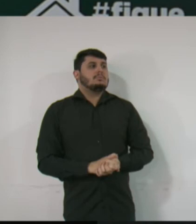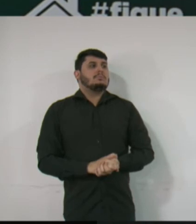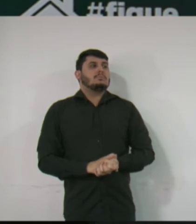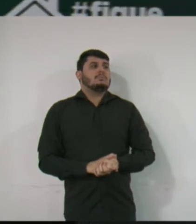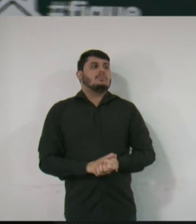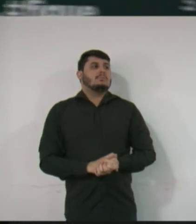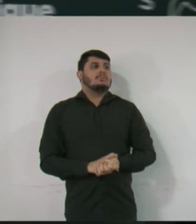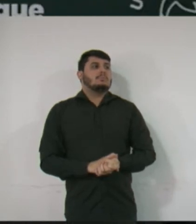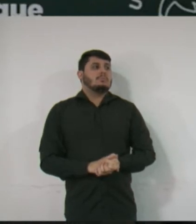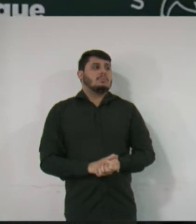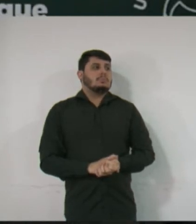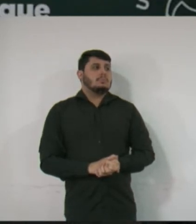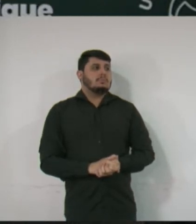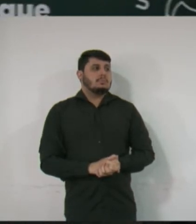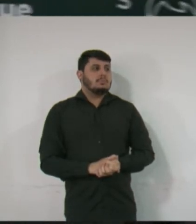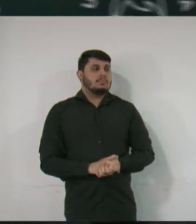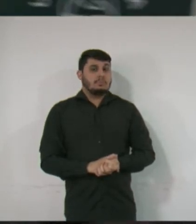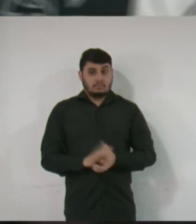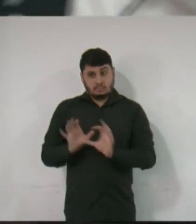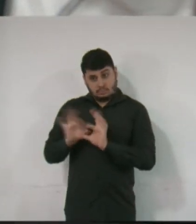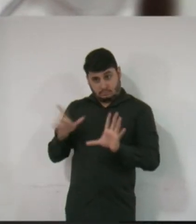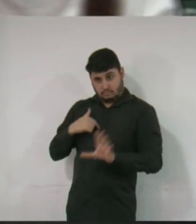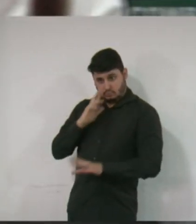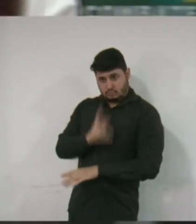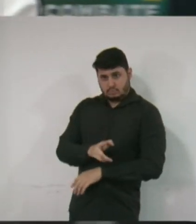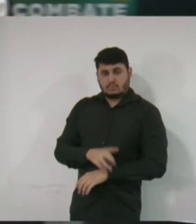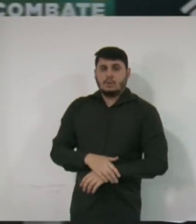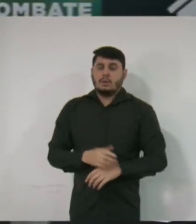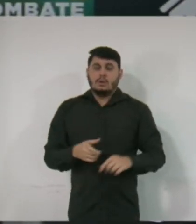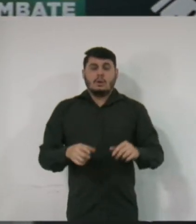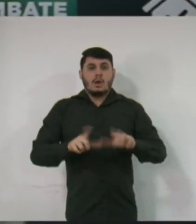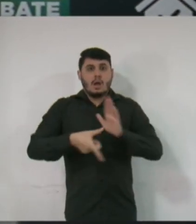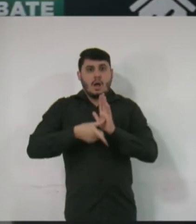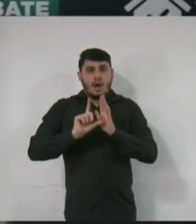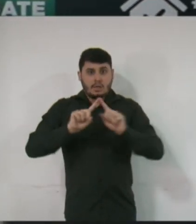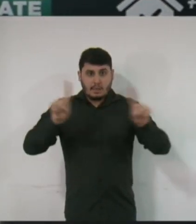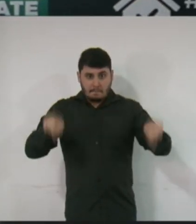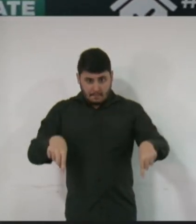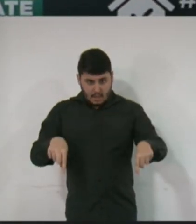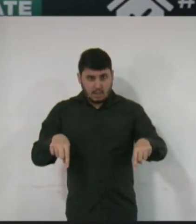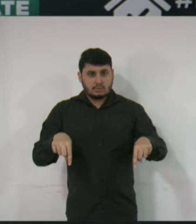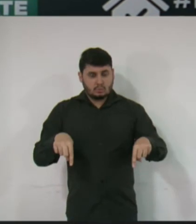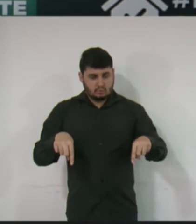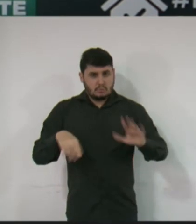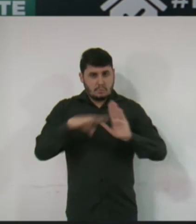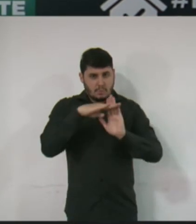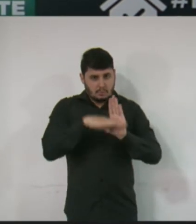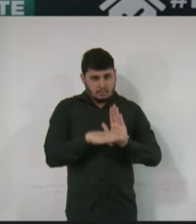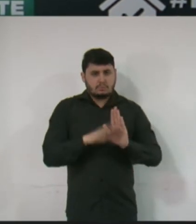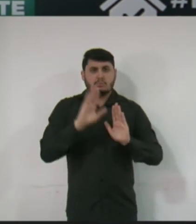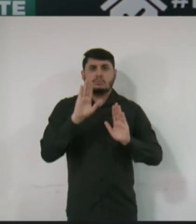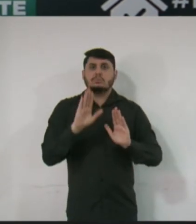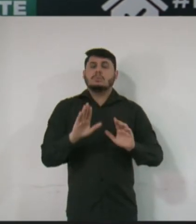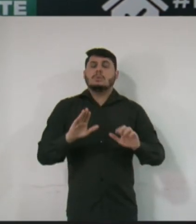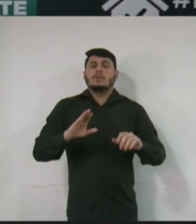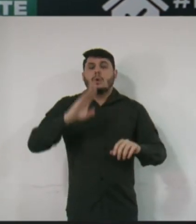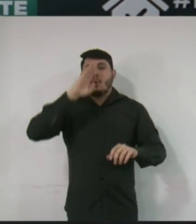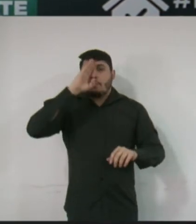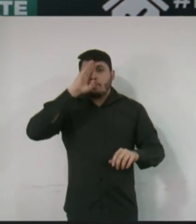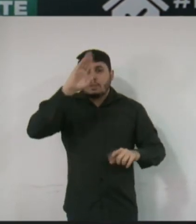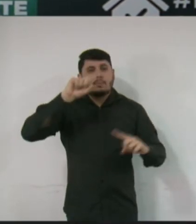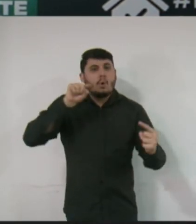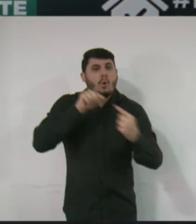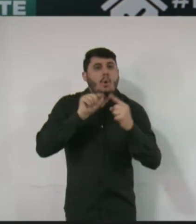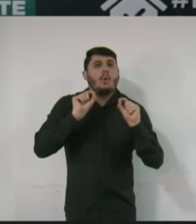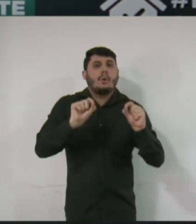O plano é para, me permita, Matheus, o plano que a gente acaba de apresentar é para a retomada segura e sustentável das atividades da Feira da